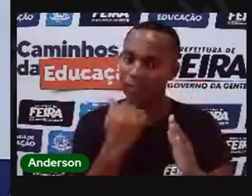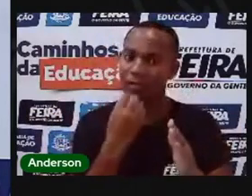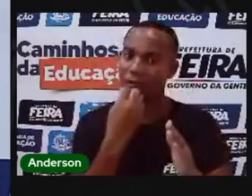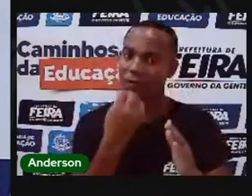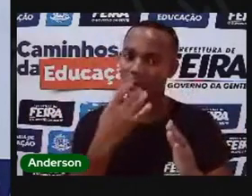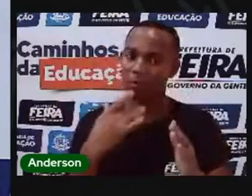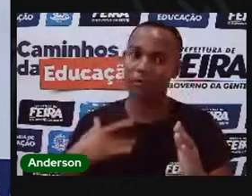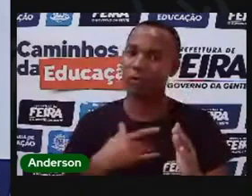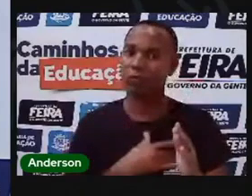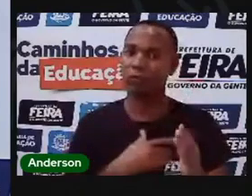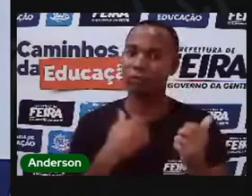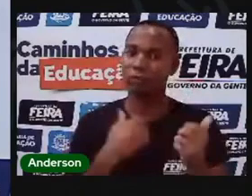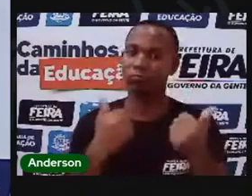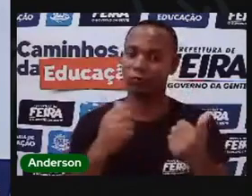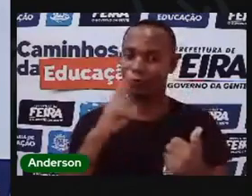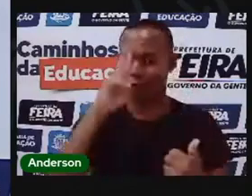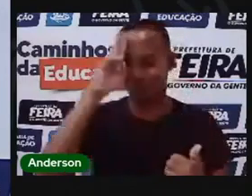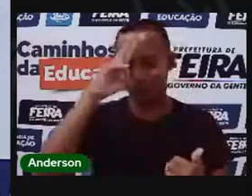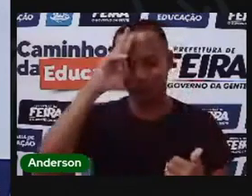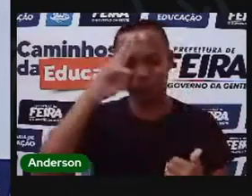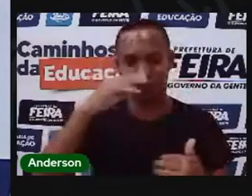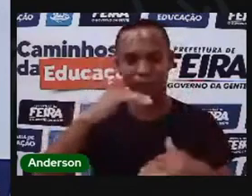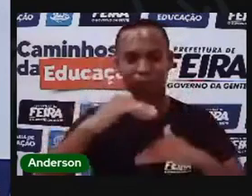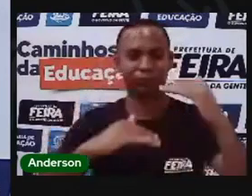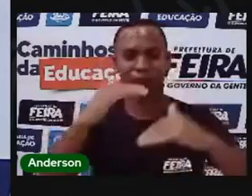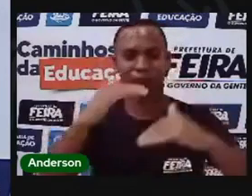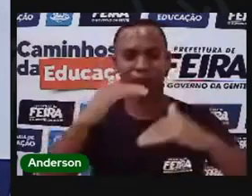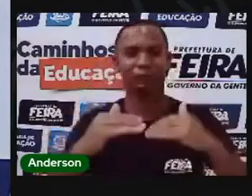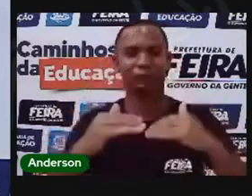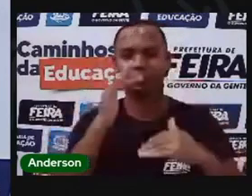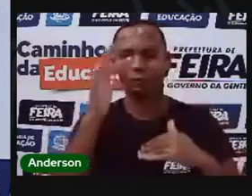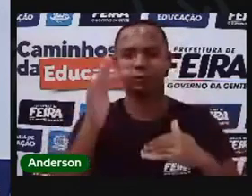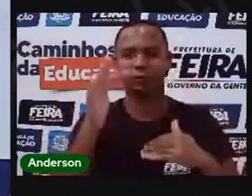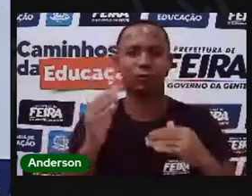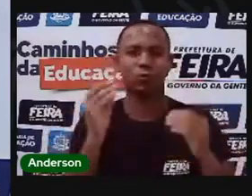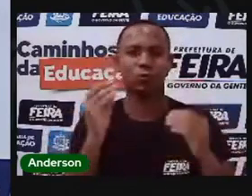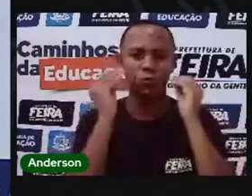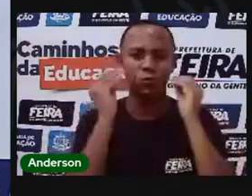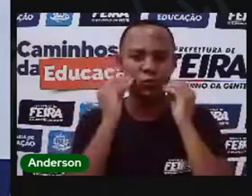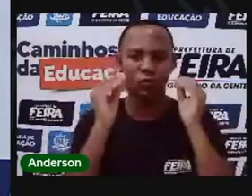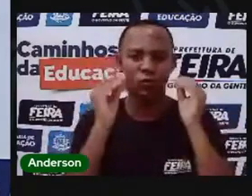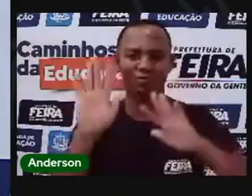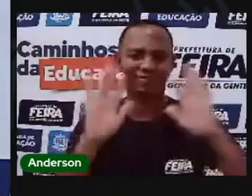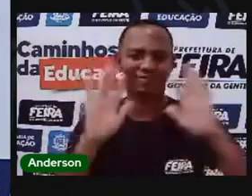precisam de nutrientes para ficarem bem fortes para a nossa retomada às aulas. Um beijo da Pró Maria e até a próxima!